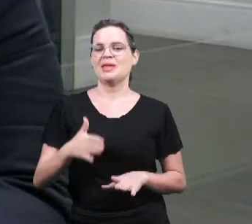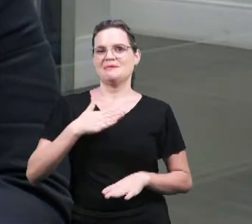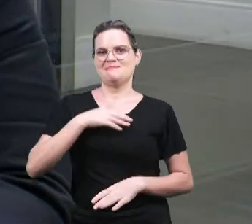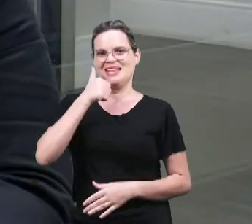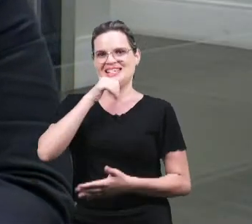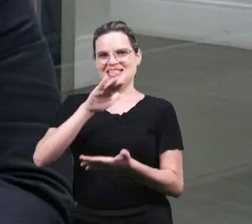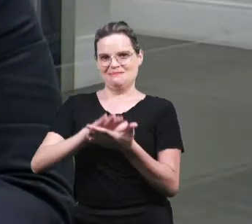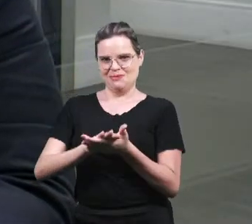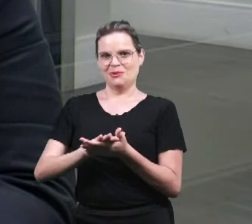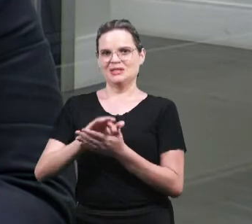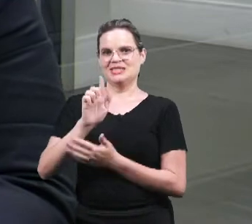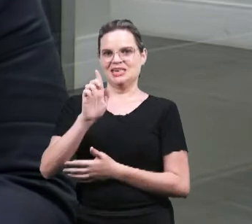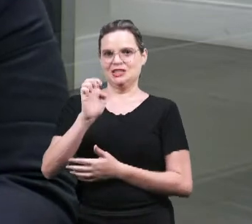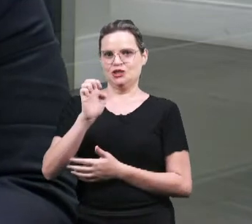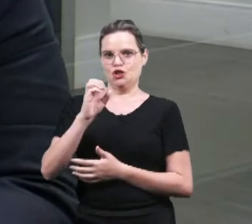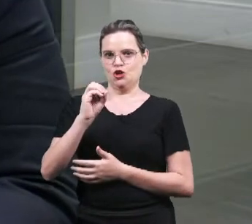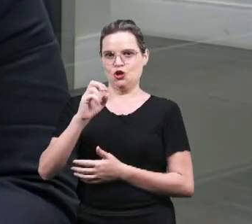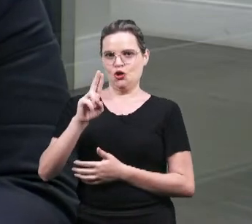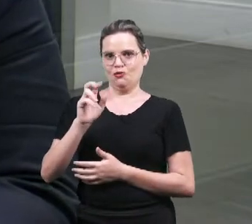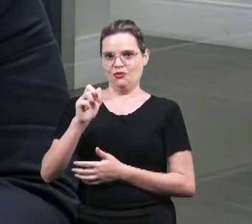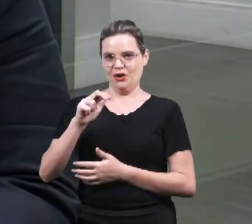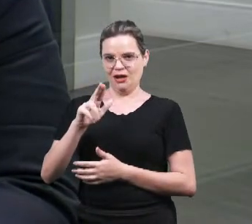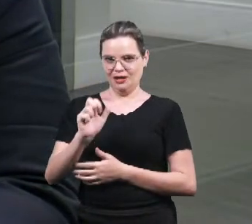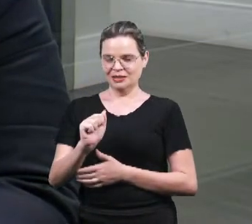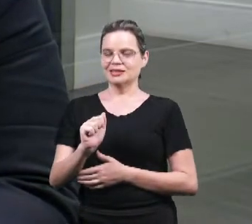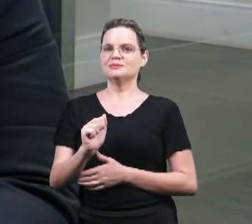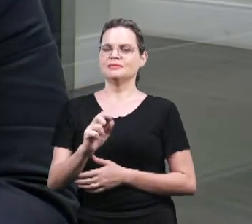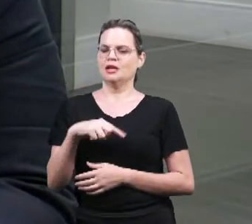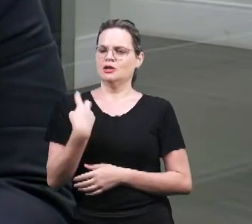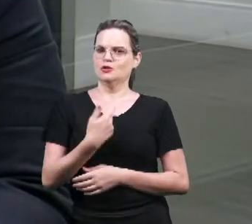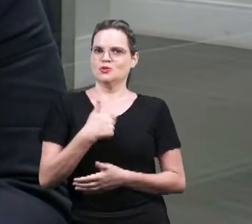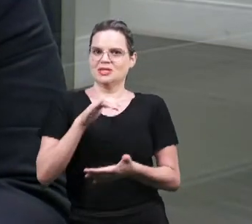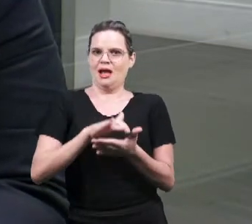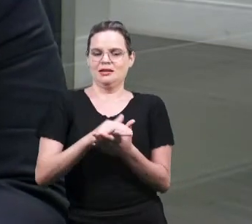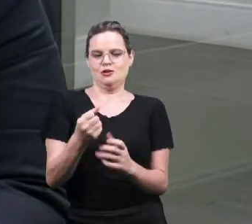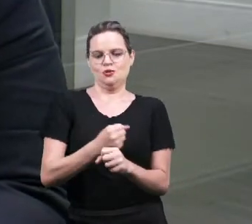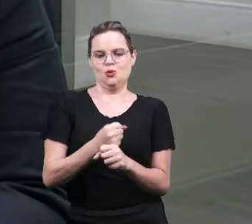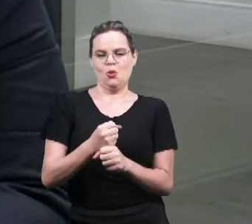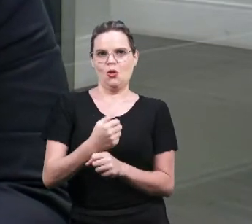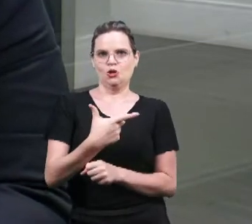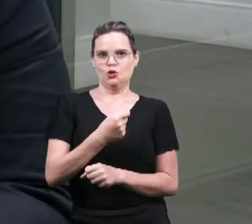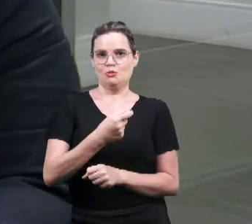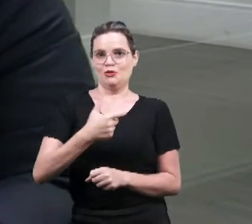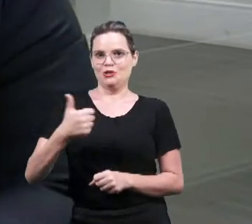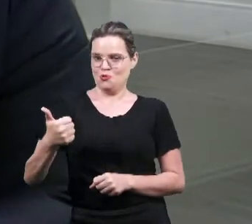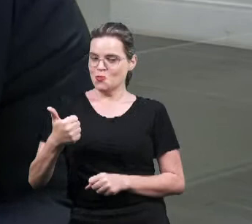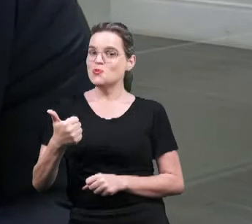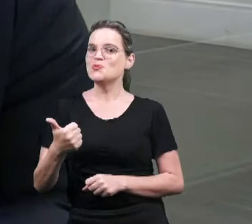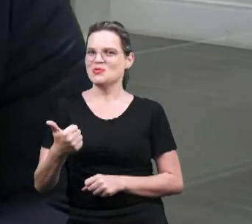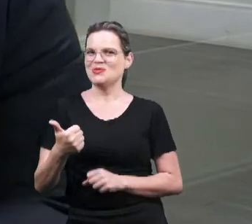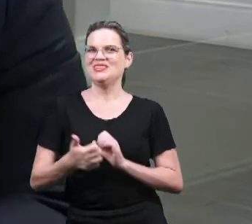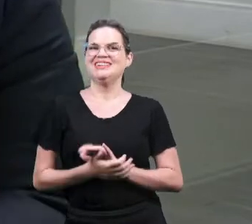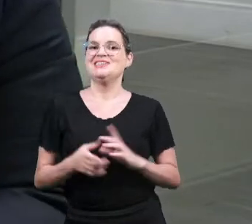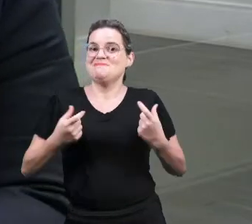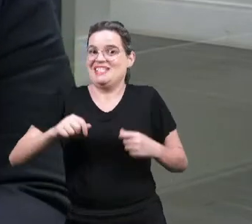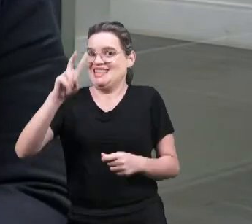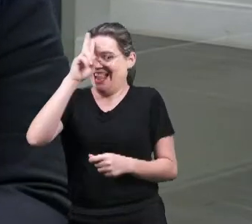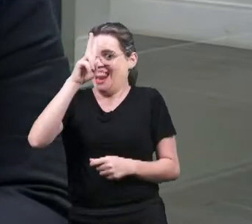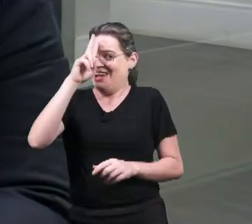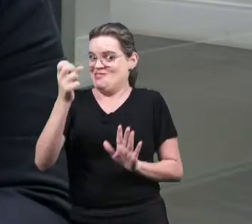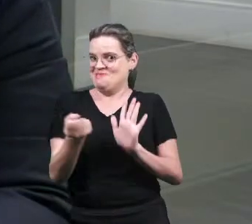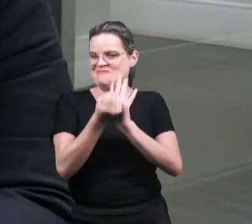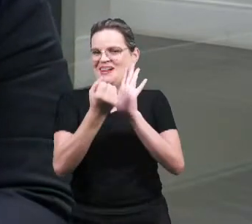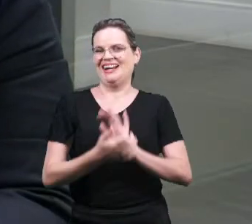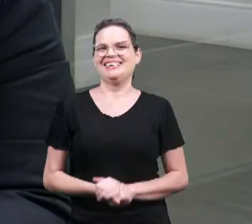Giovana de Barros Atividade, né? Nos casamos em 2001. Tem que lembrar a data, né? 10 de março de 2001. né?